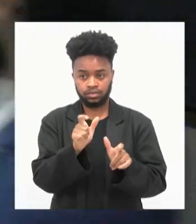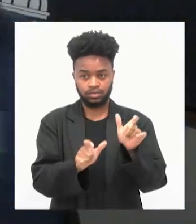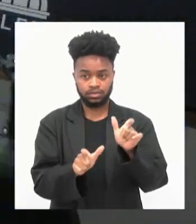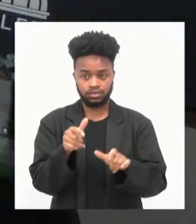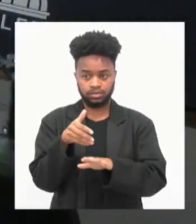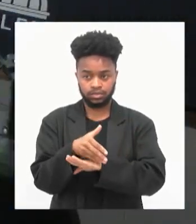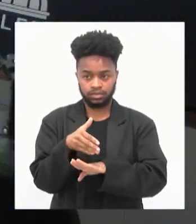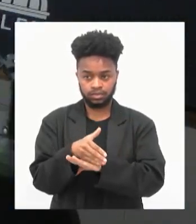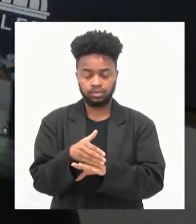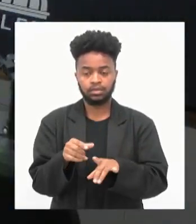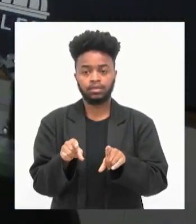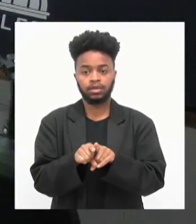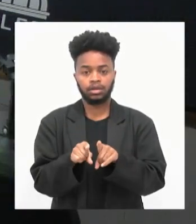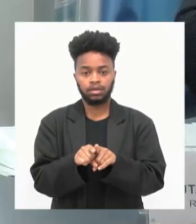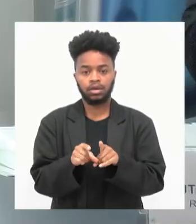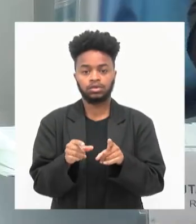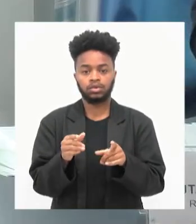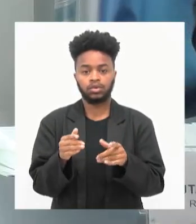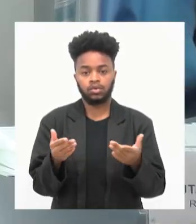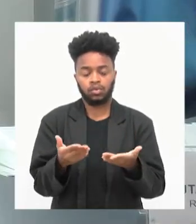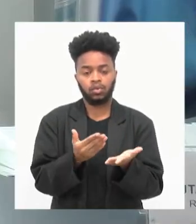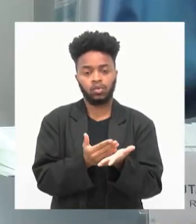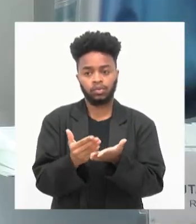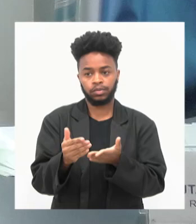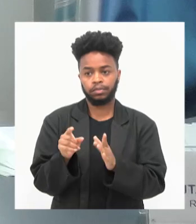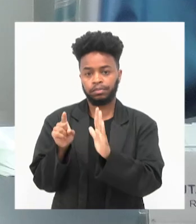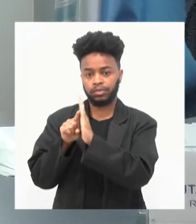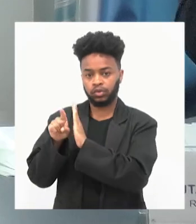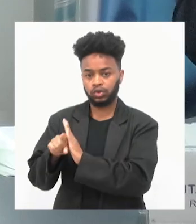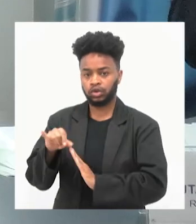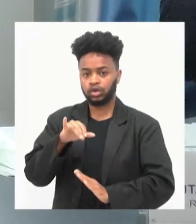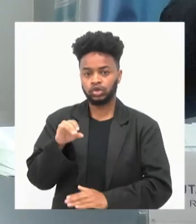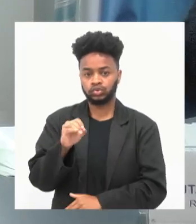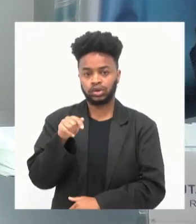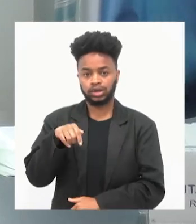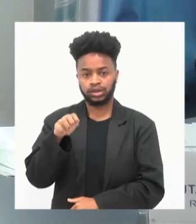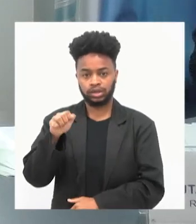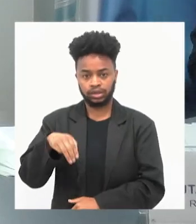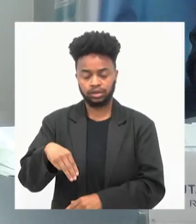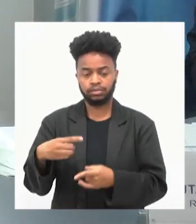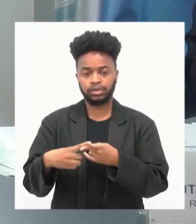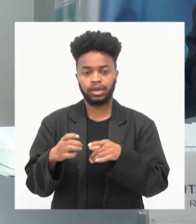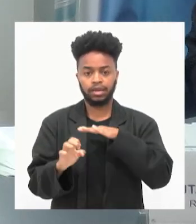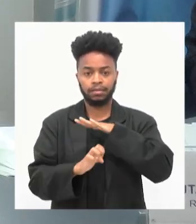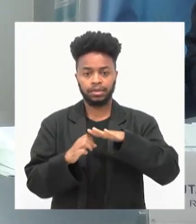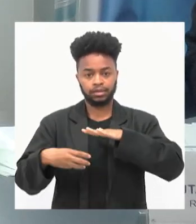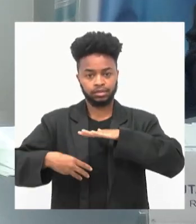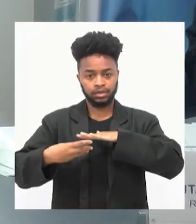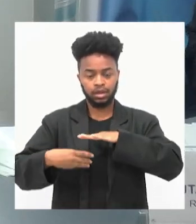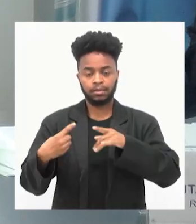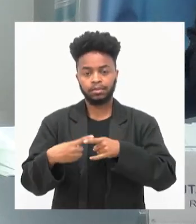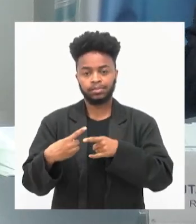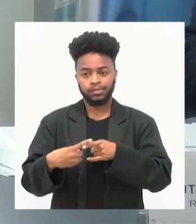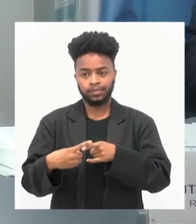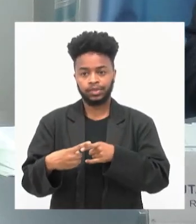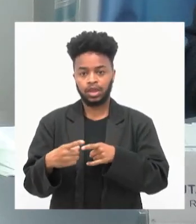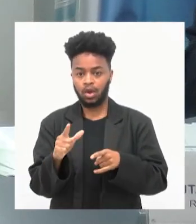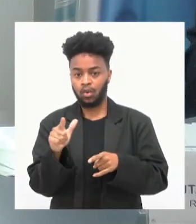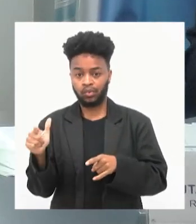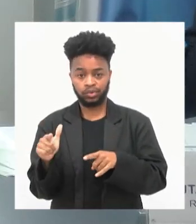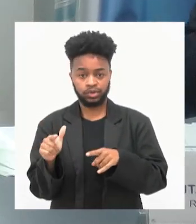e já entramos diretamente aqui com o senhor Joaquim, que é um dos terceirizados, porque A concessionária não veio, né? E